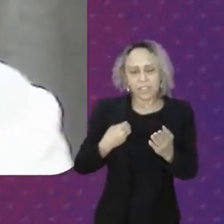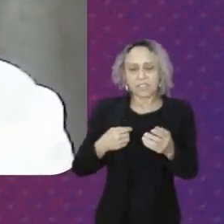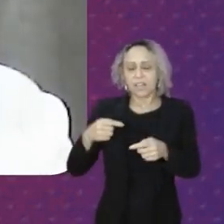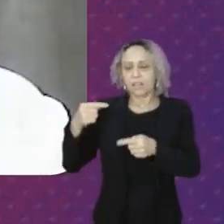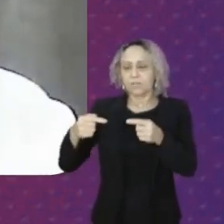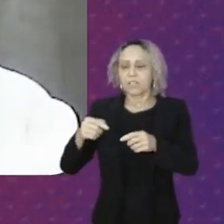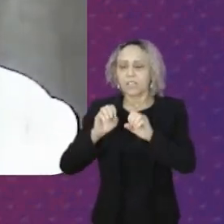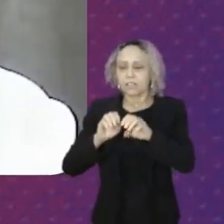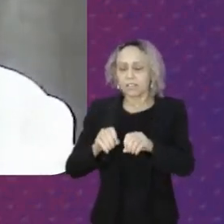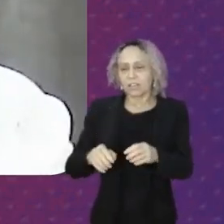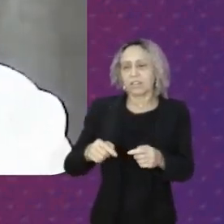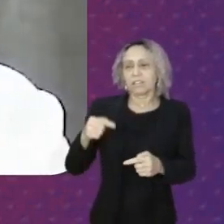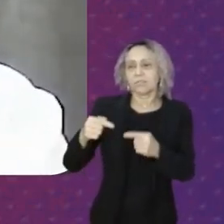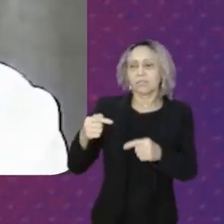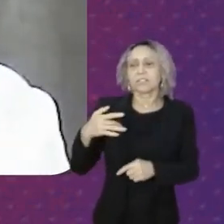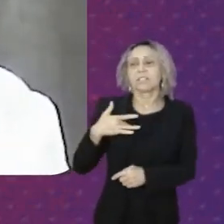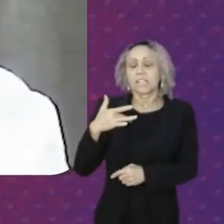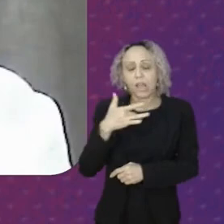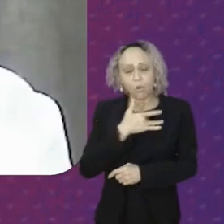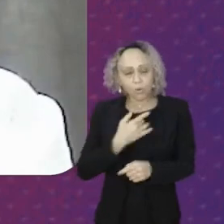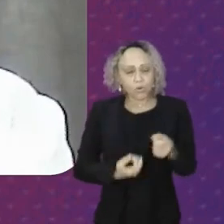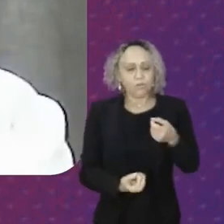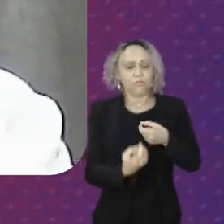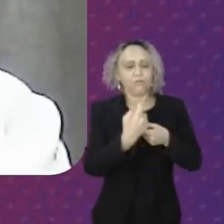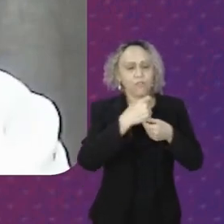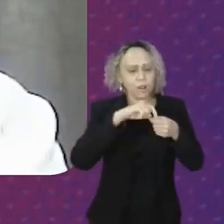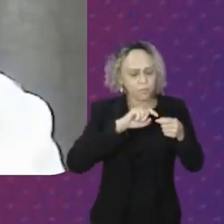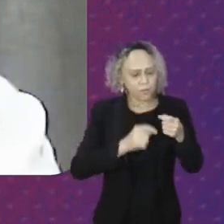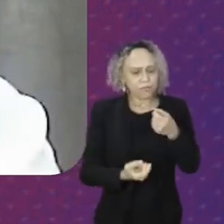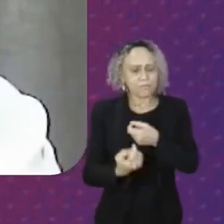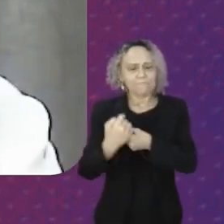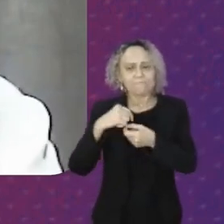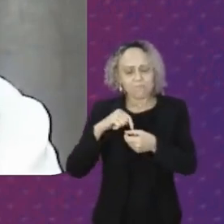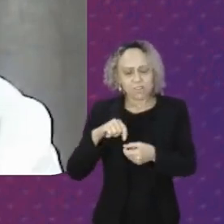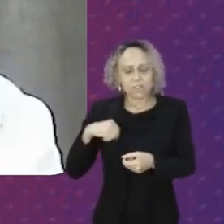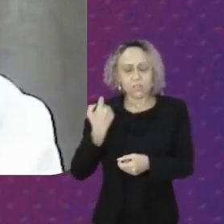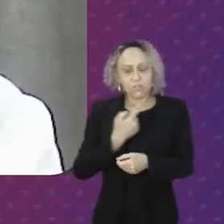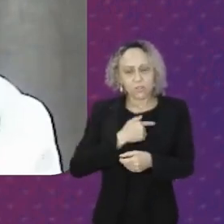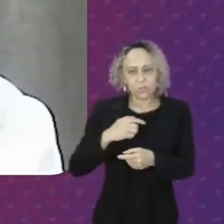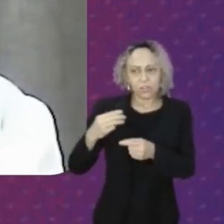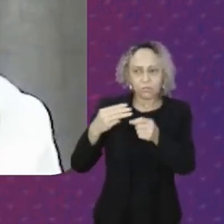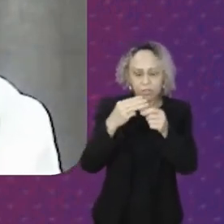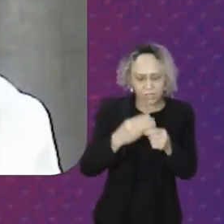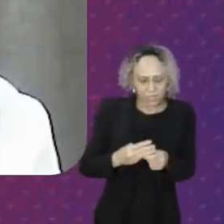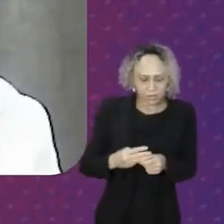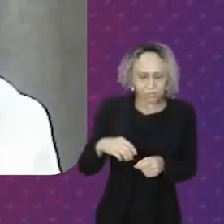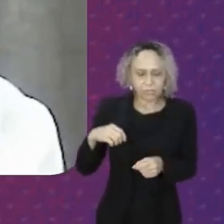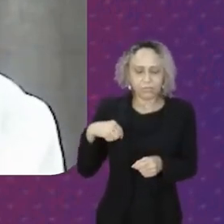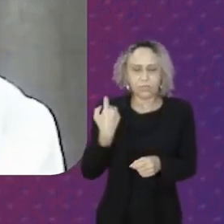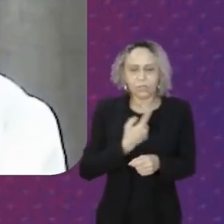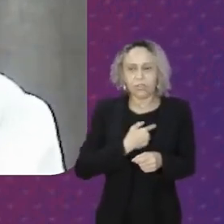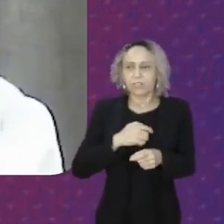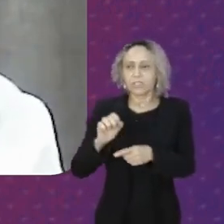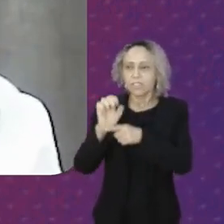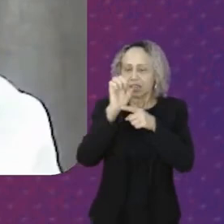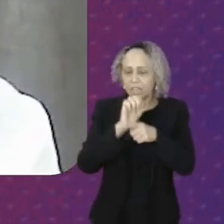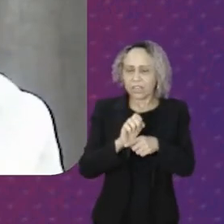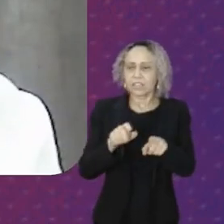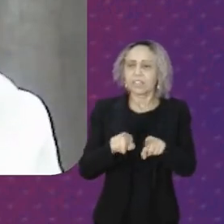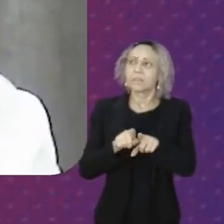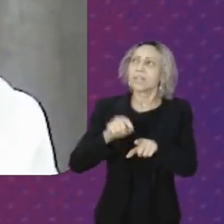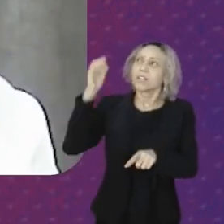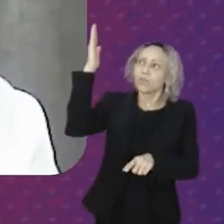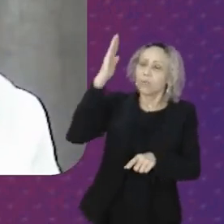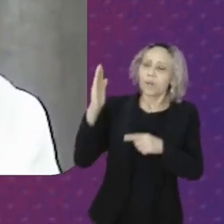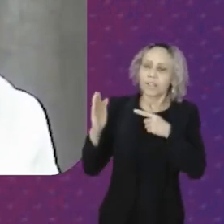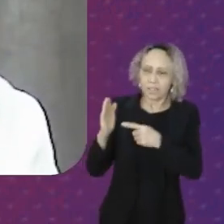educacionais e as políticas de saúde, né? Nos nossos municípios, nos nossos estados e no Brasil. O Brasil da esperança